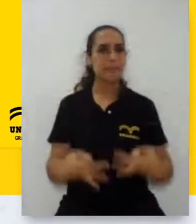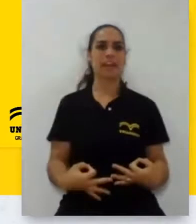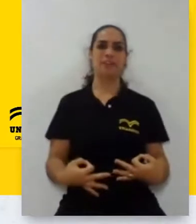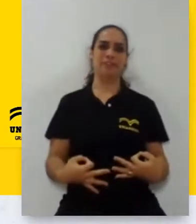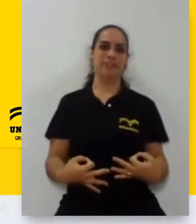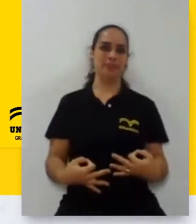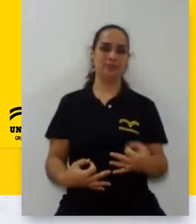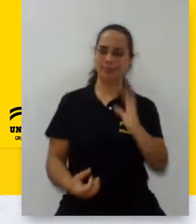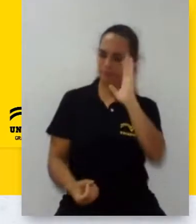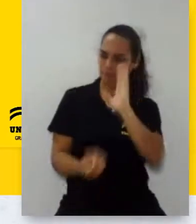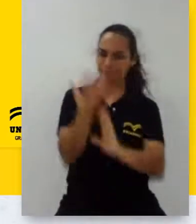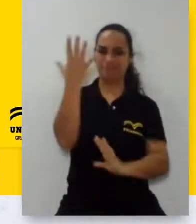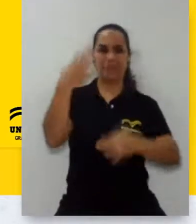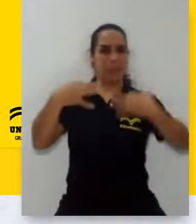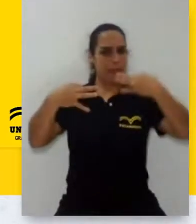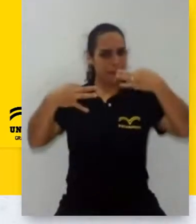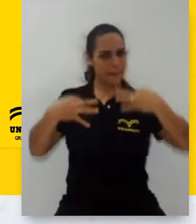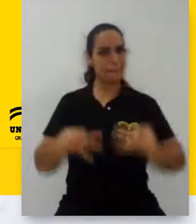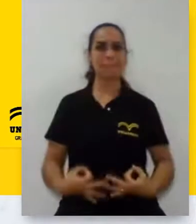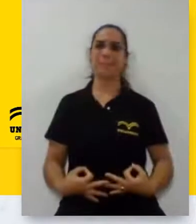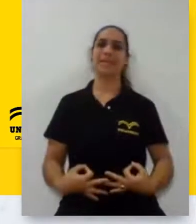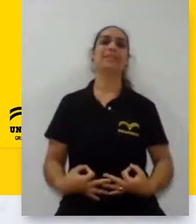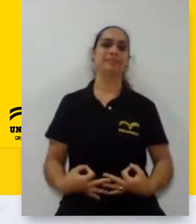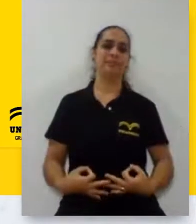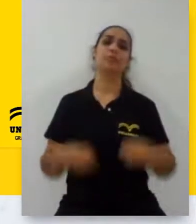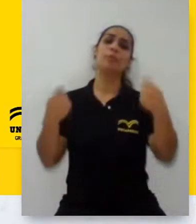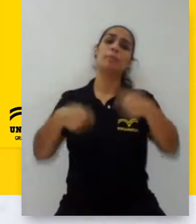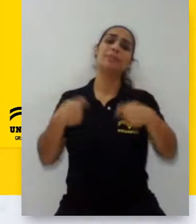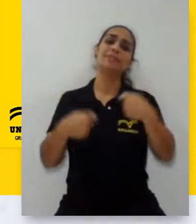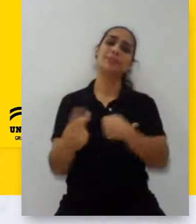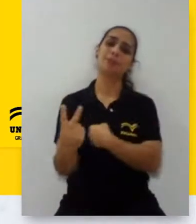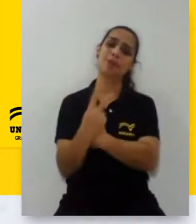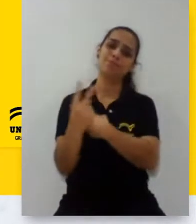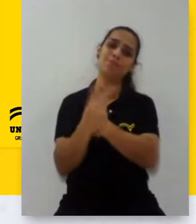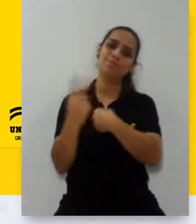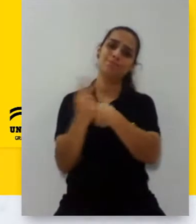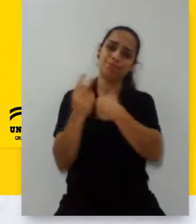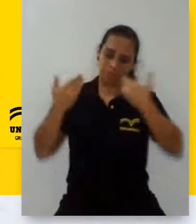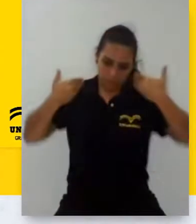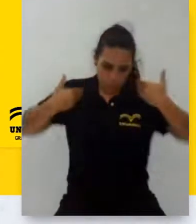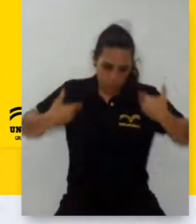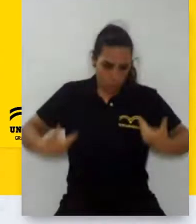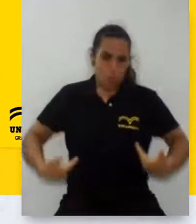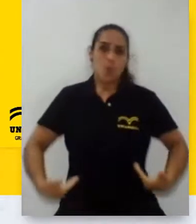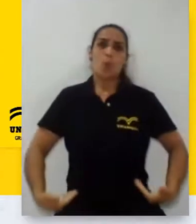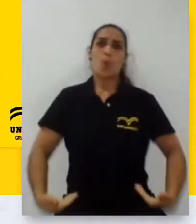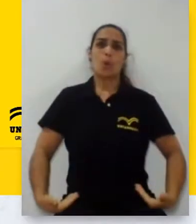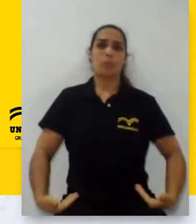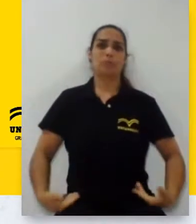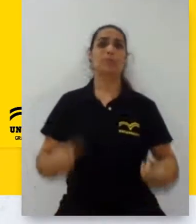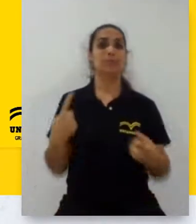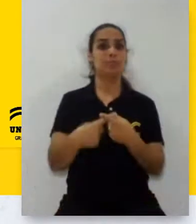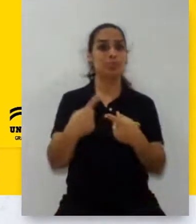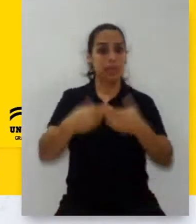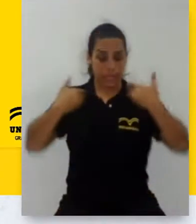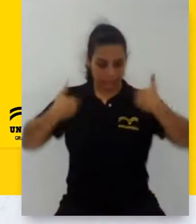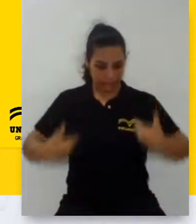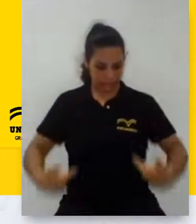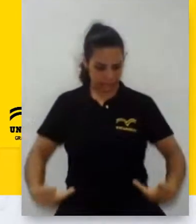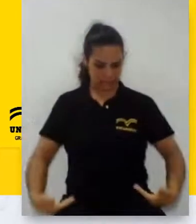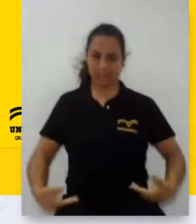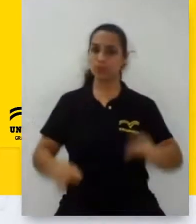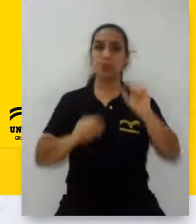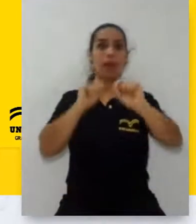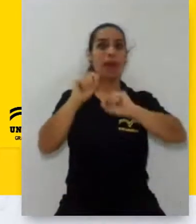muito maravilhoso que nós podemos cuidar muito bem, nós podemos fazer com que isso seja realmente algo, o milagre da vida que